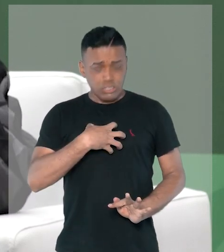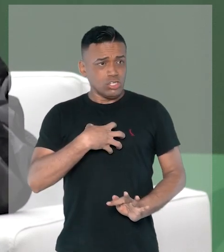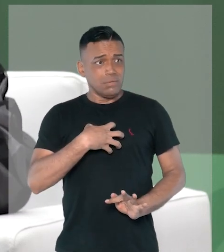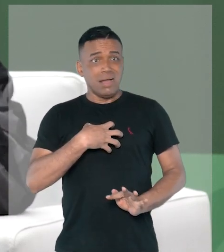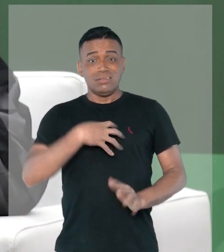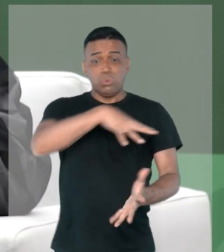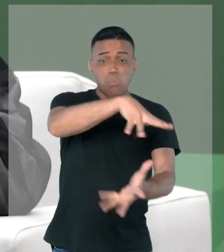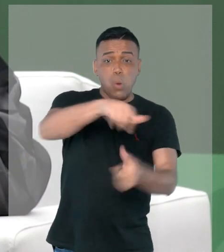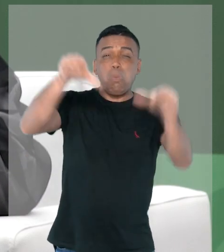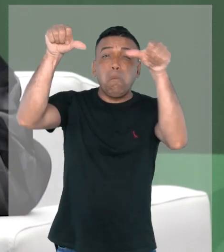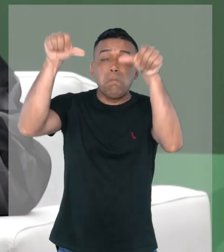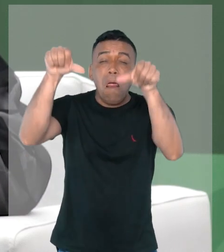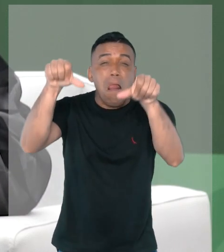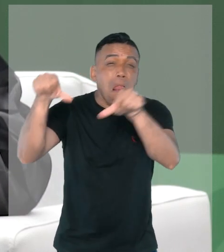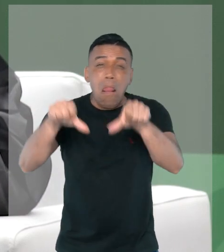volta não estão bem?